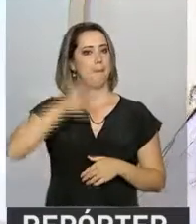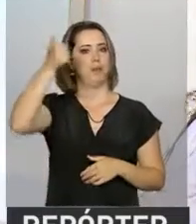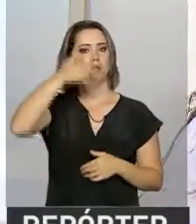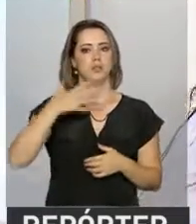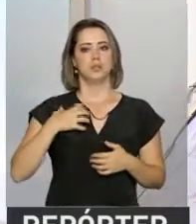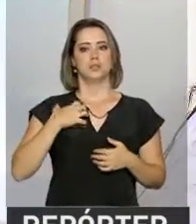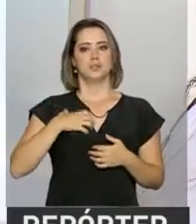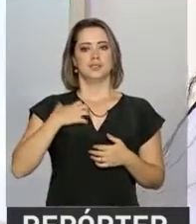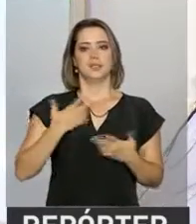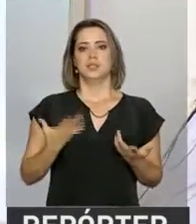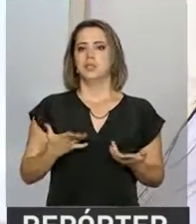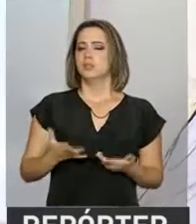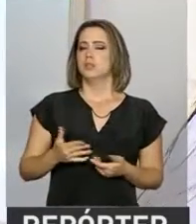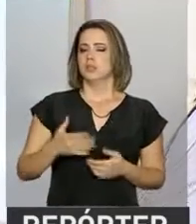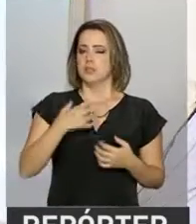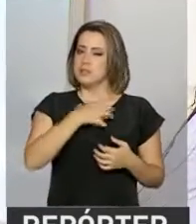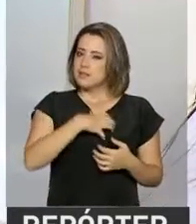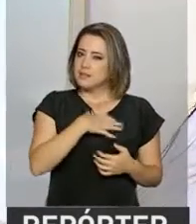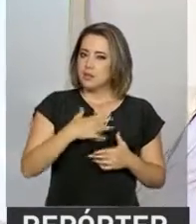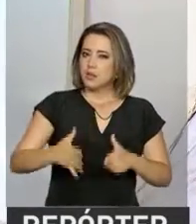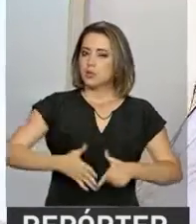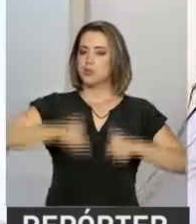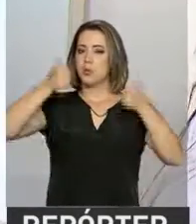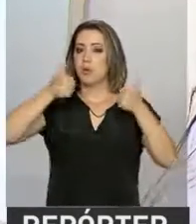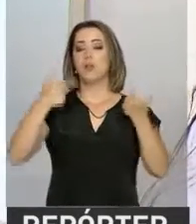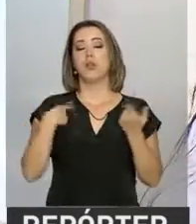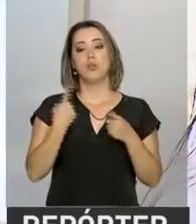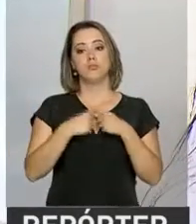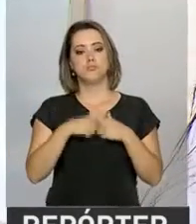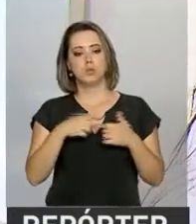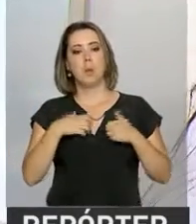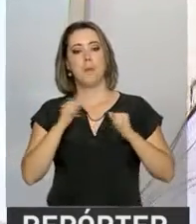O aluno ele se sente valorizado quando ele percebe que ele tem condições de ter um bom desempenho.